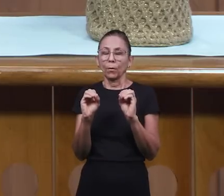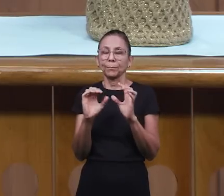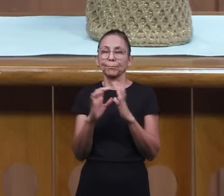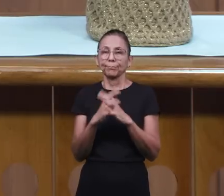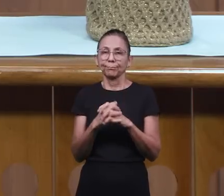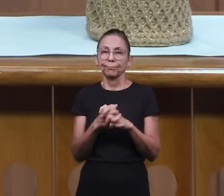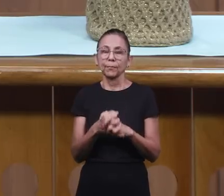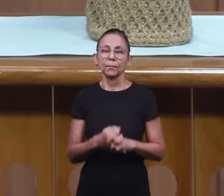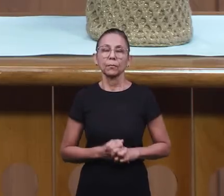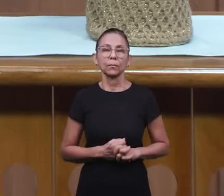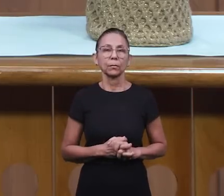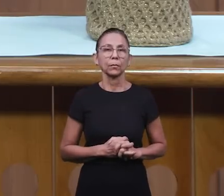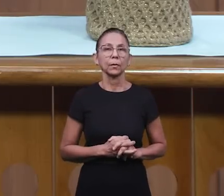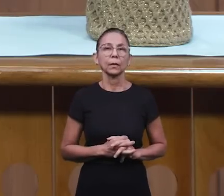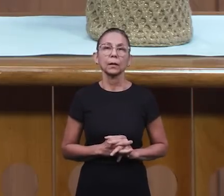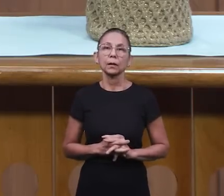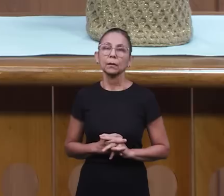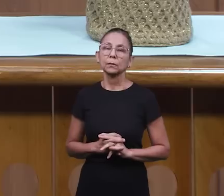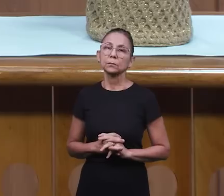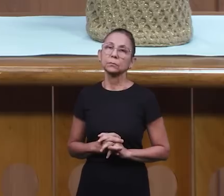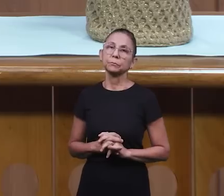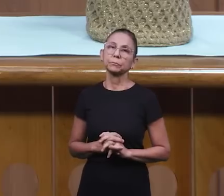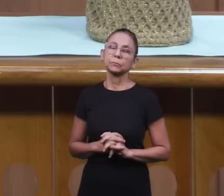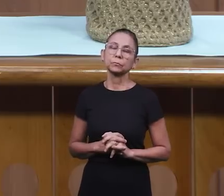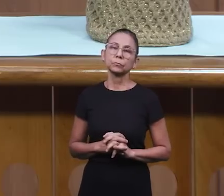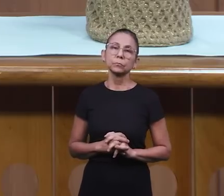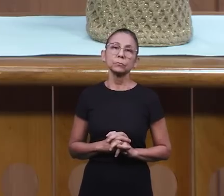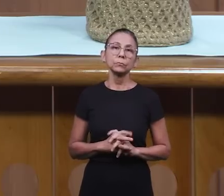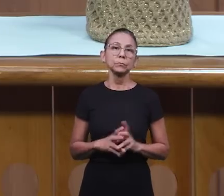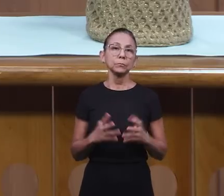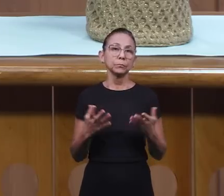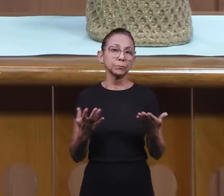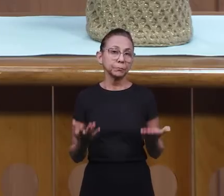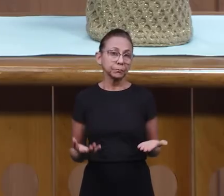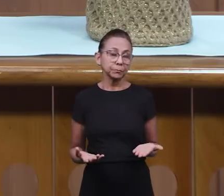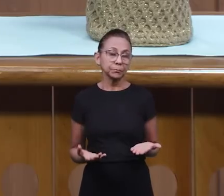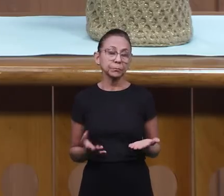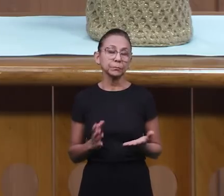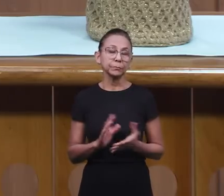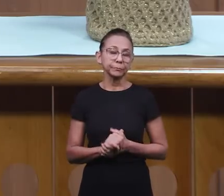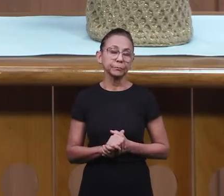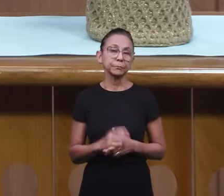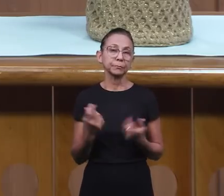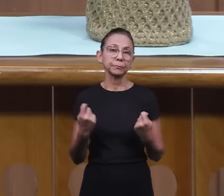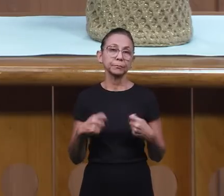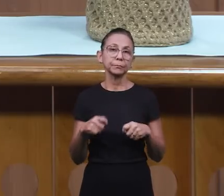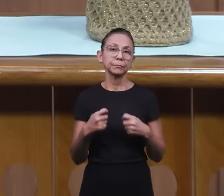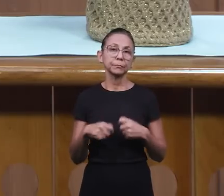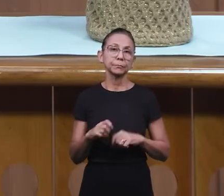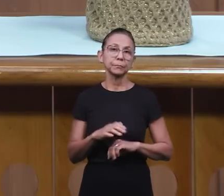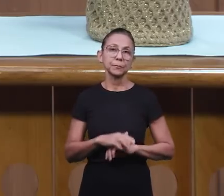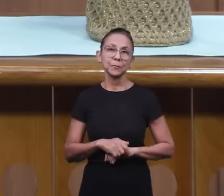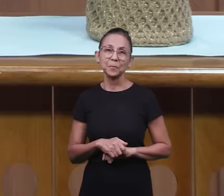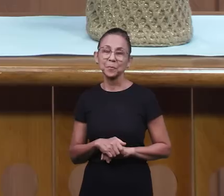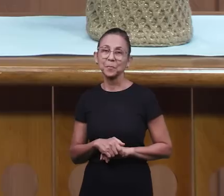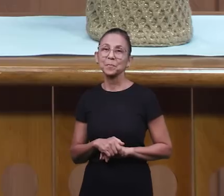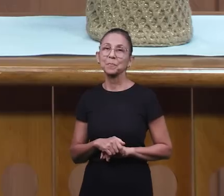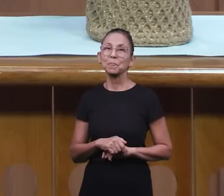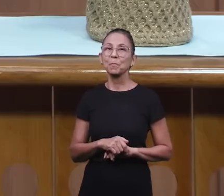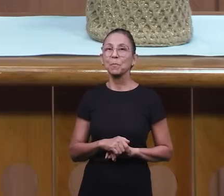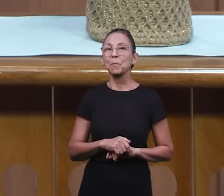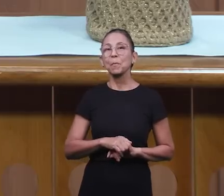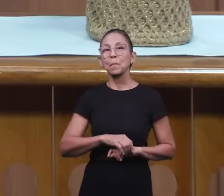nas mãos para apresentar diante de Deus, o entendimento era de que maiores eram